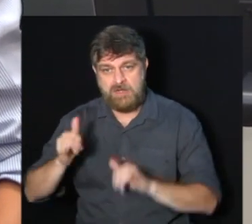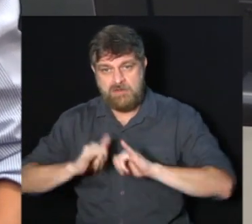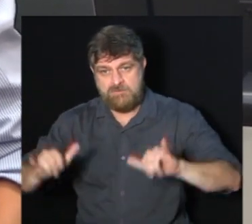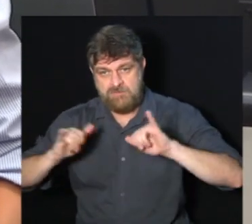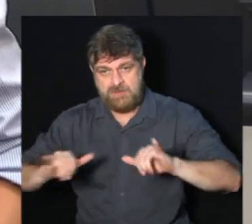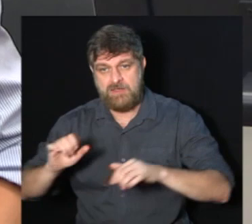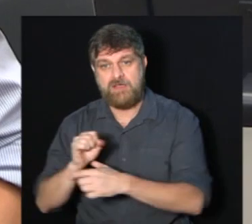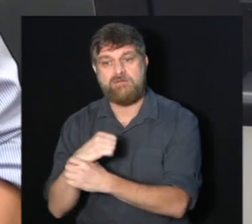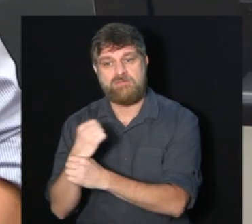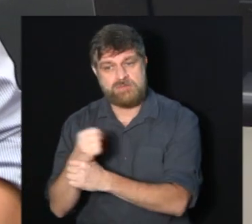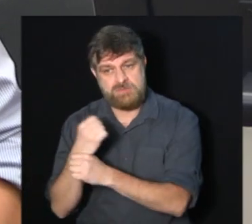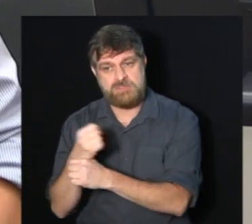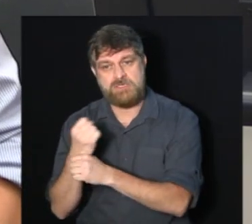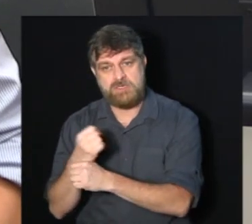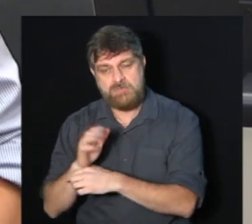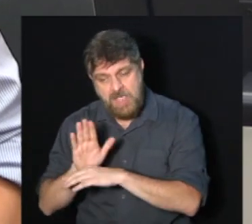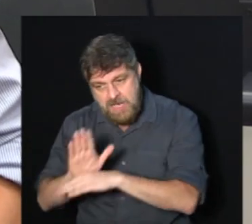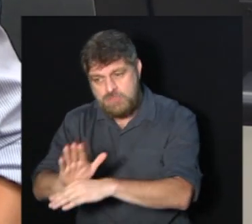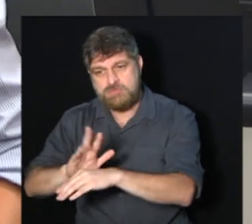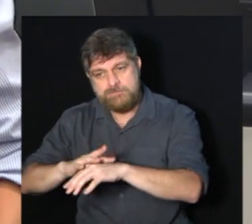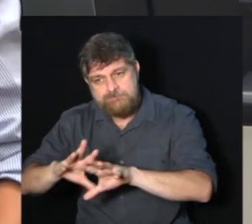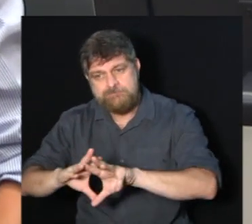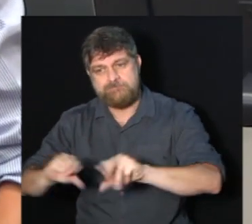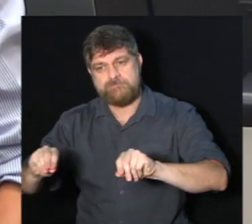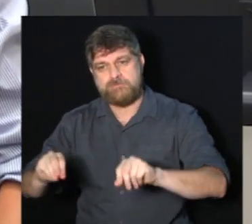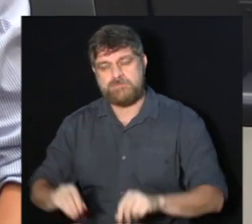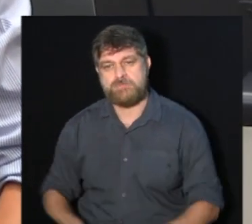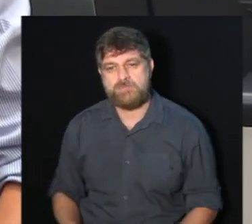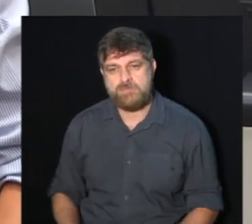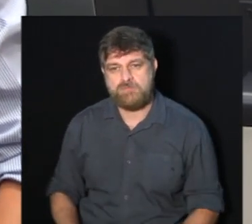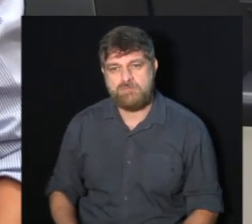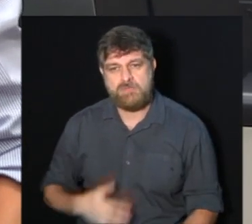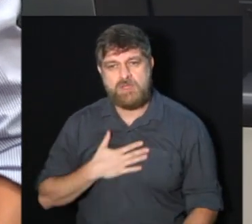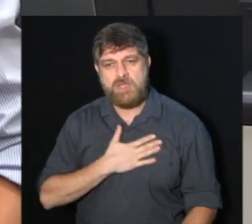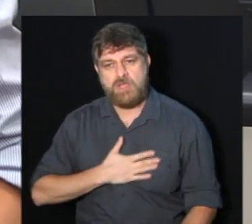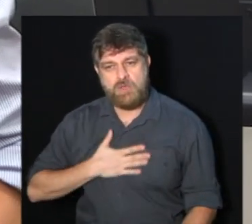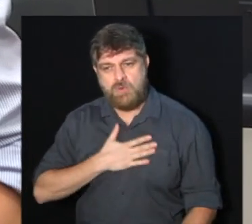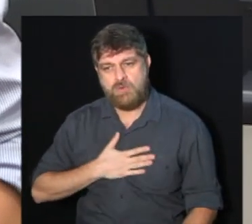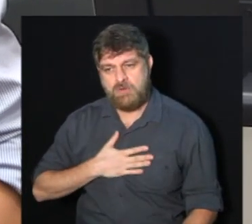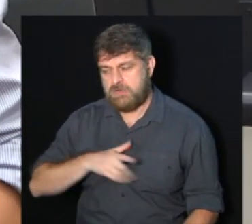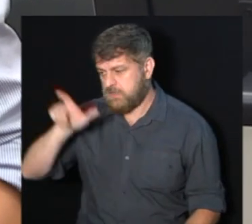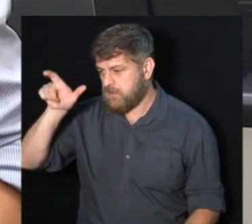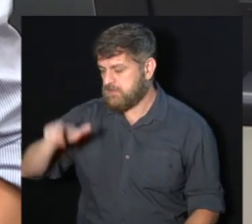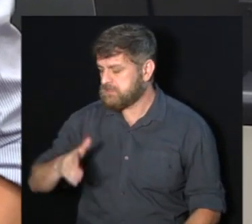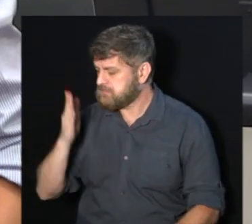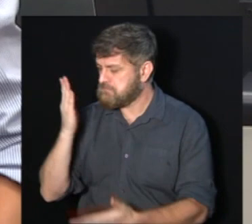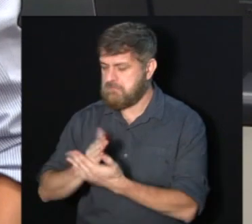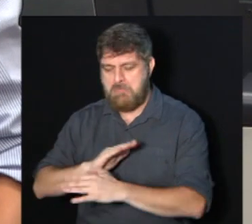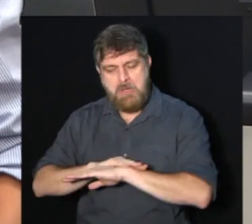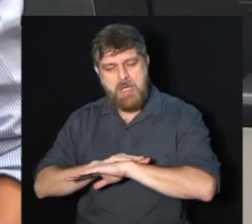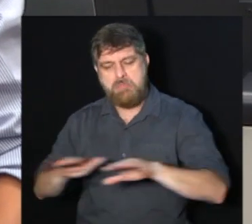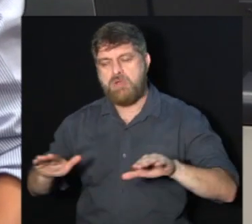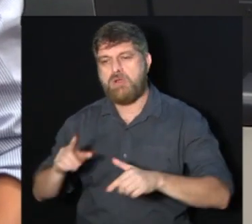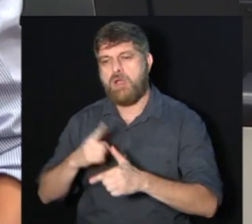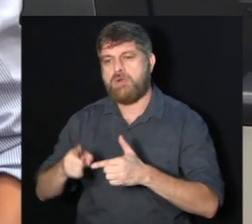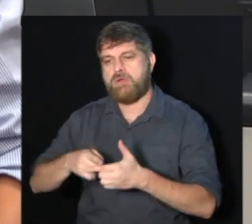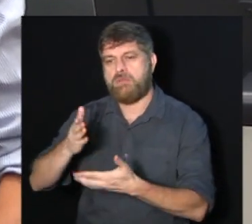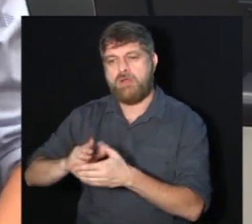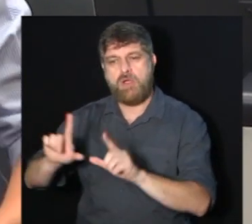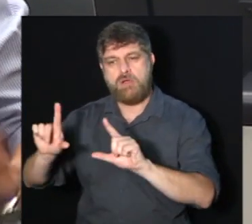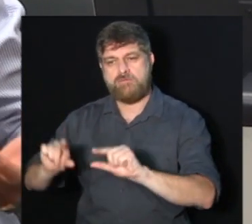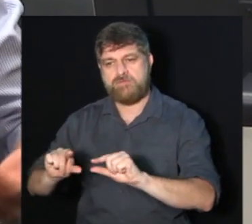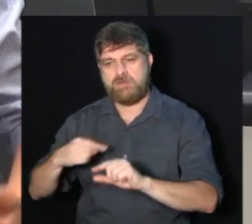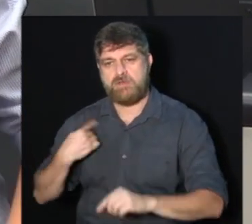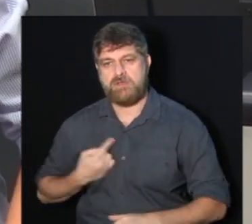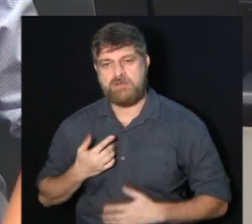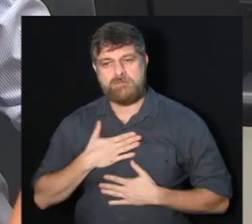tem resultado. Então, consegui, dei alta, gosto de dar alta para os meus pacientes, que isso, para a gente, é o